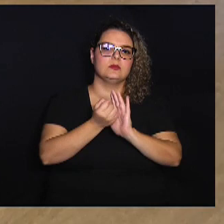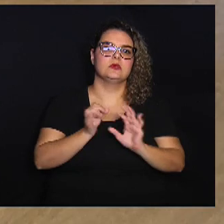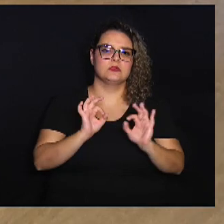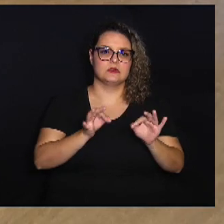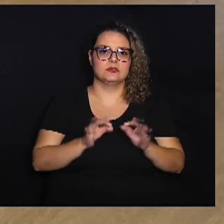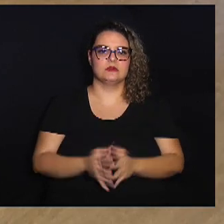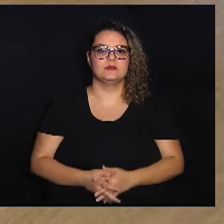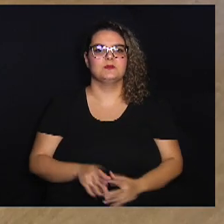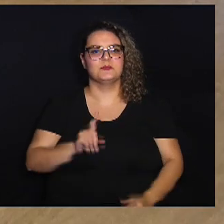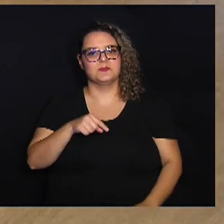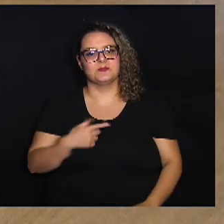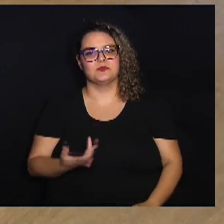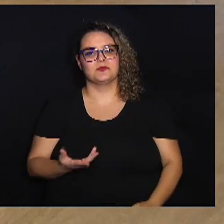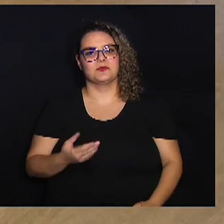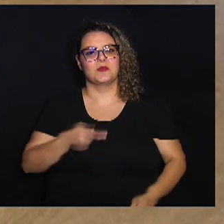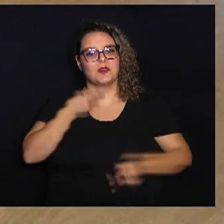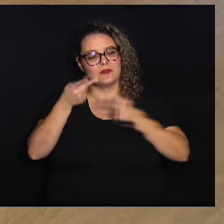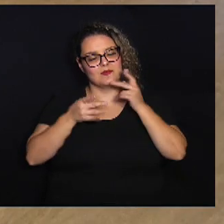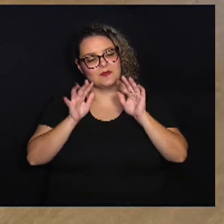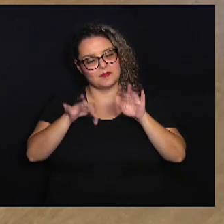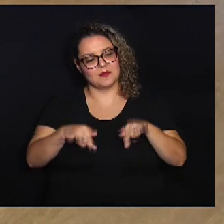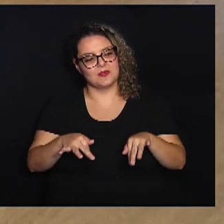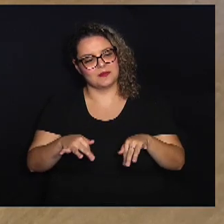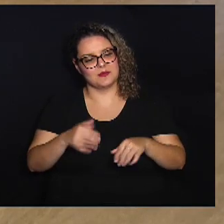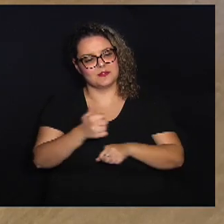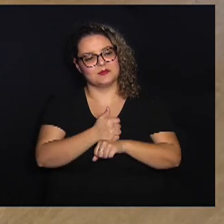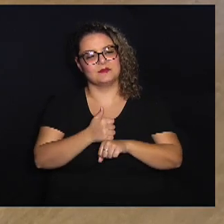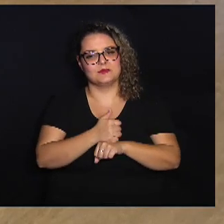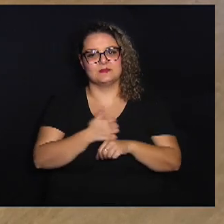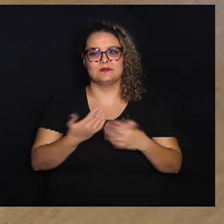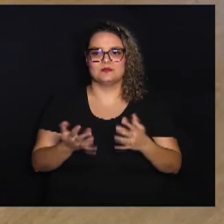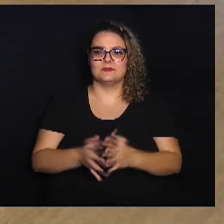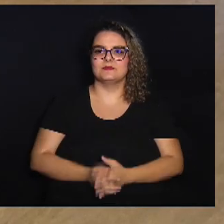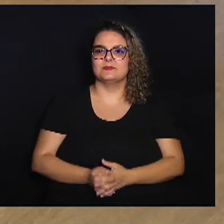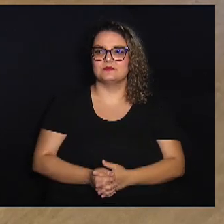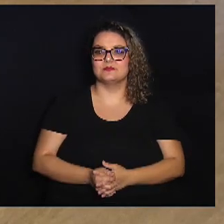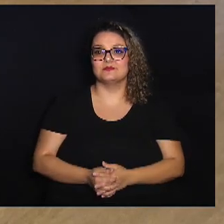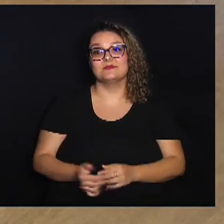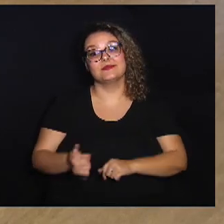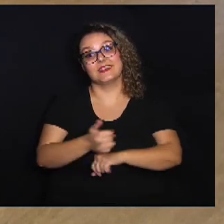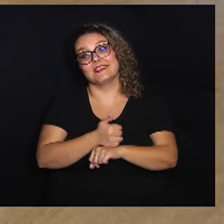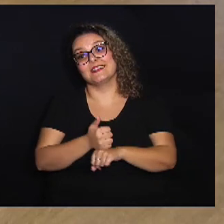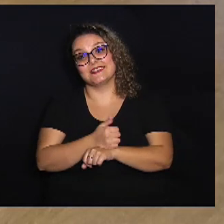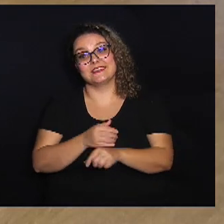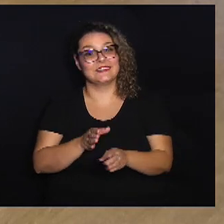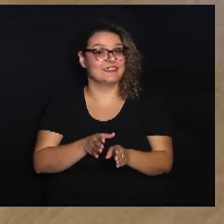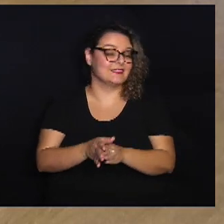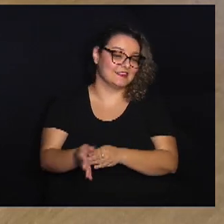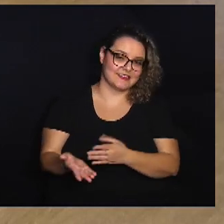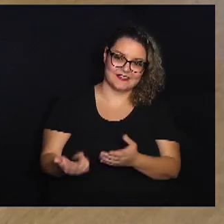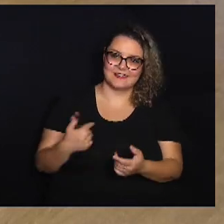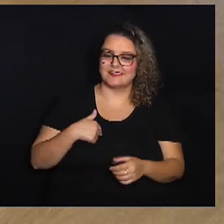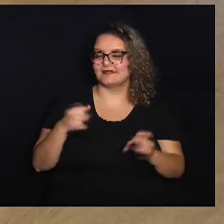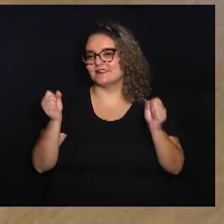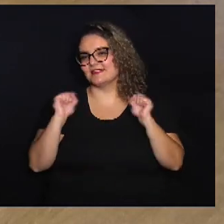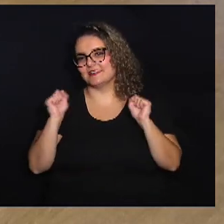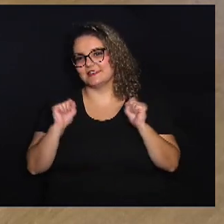É isso aí. Quais são as considerações finais sobre a profissão? Por favor. É uma profissão que eu recomendo muito, que eu adoro.